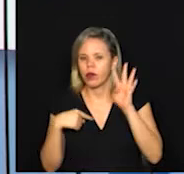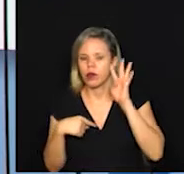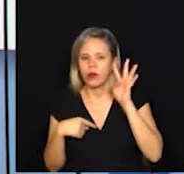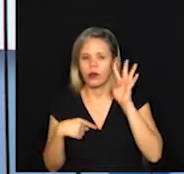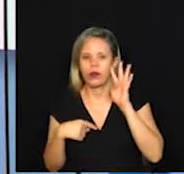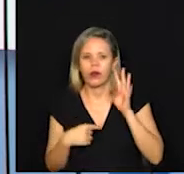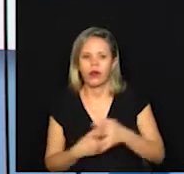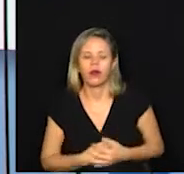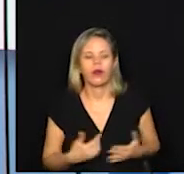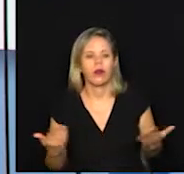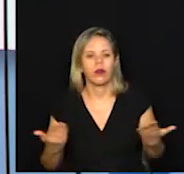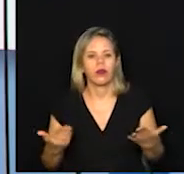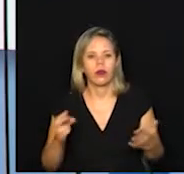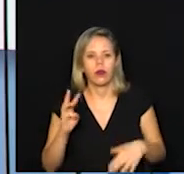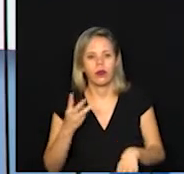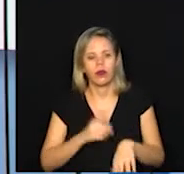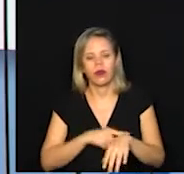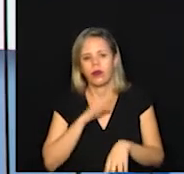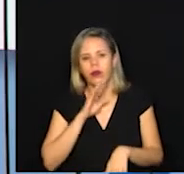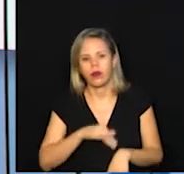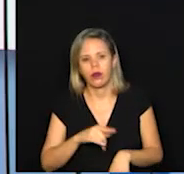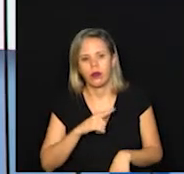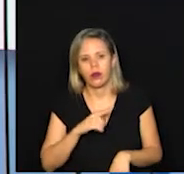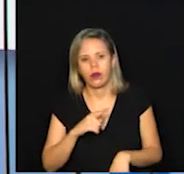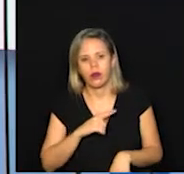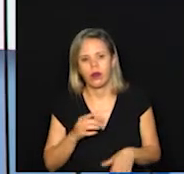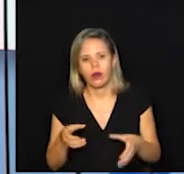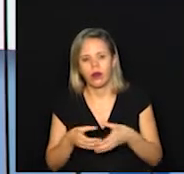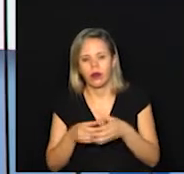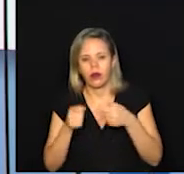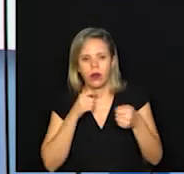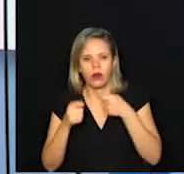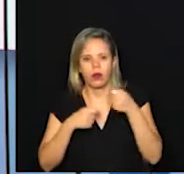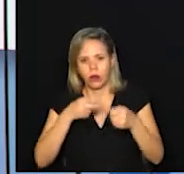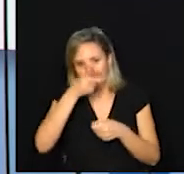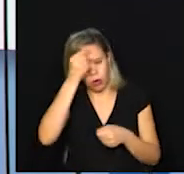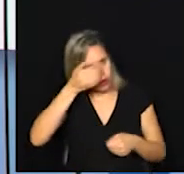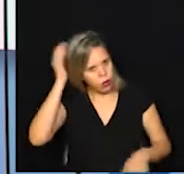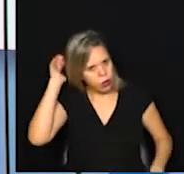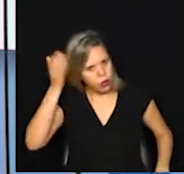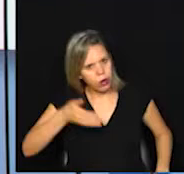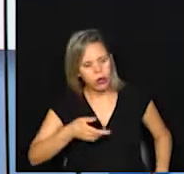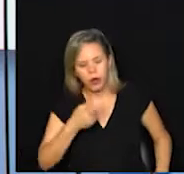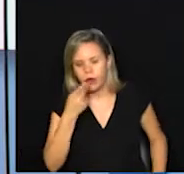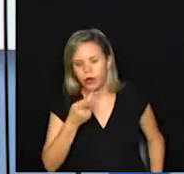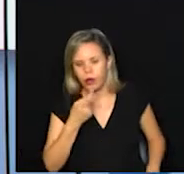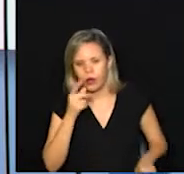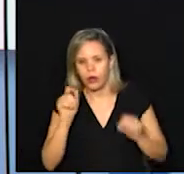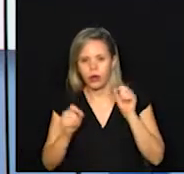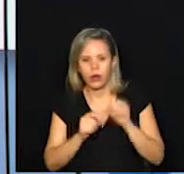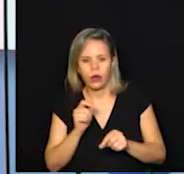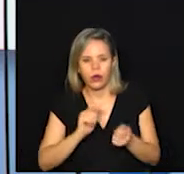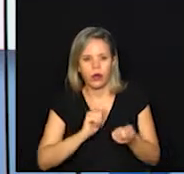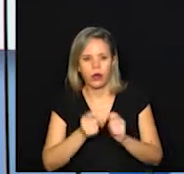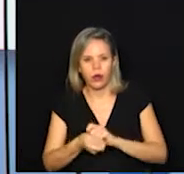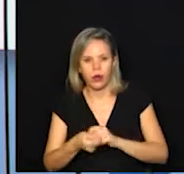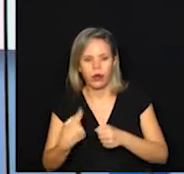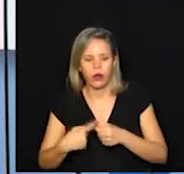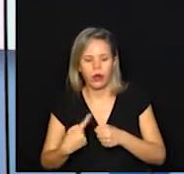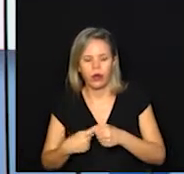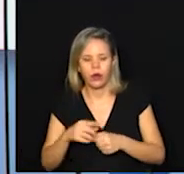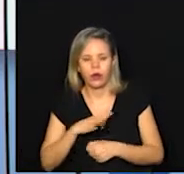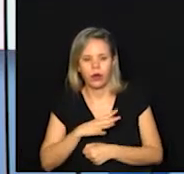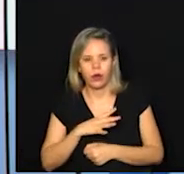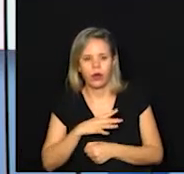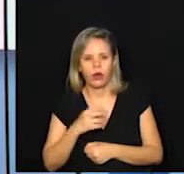quarta-feira. Hoje, 15h, nós teremos uma coletiva do prefeito Dário da Saad falando da adequação do município